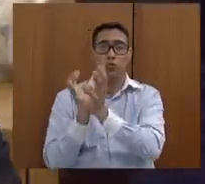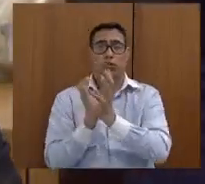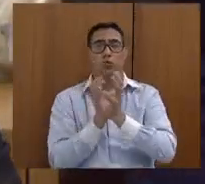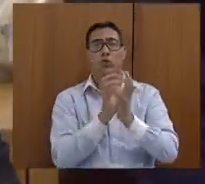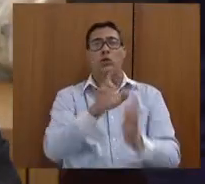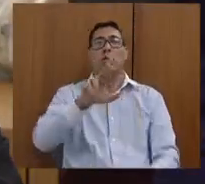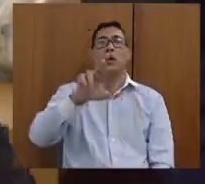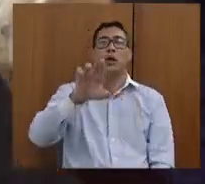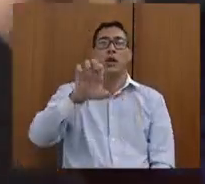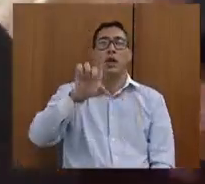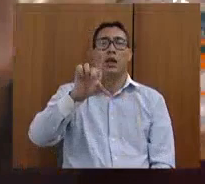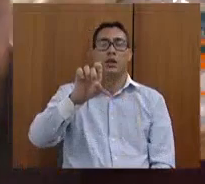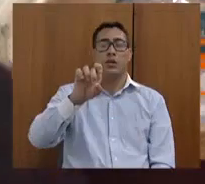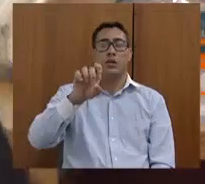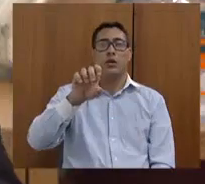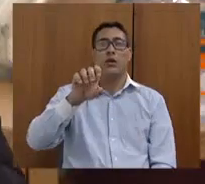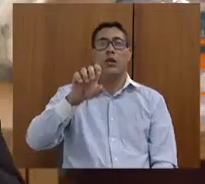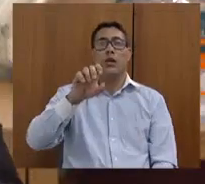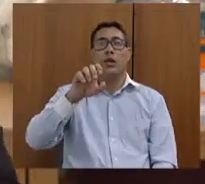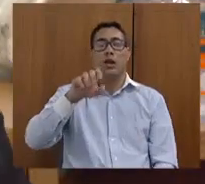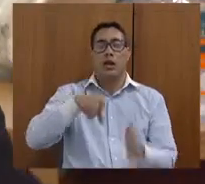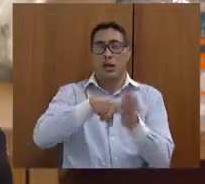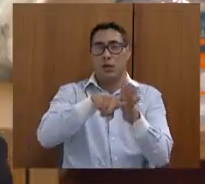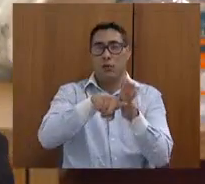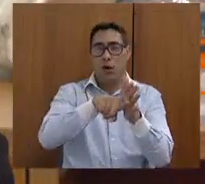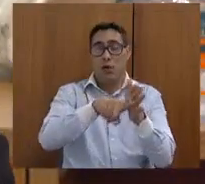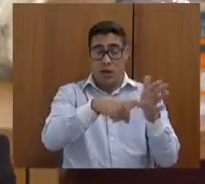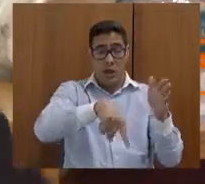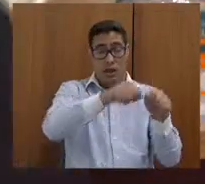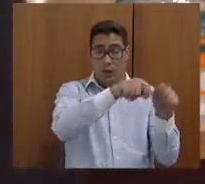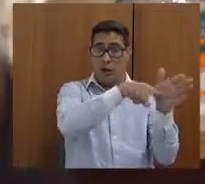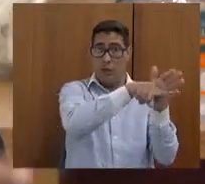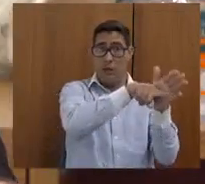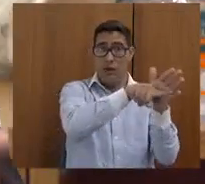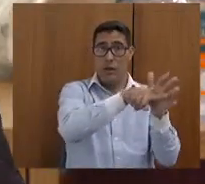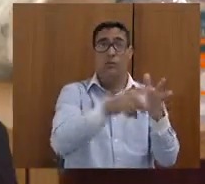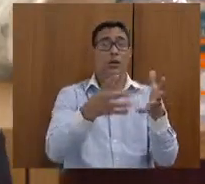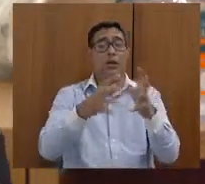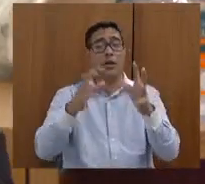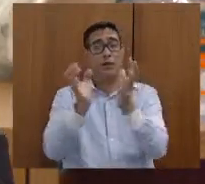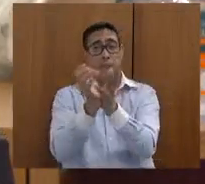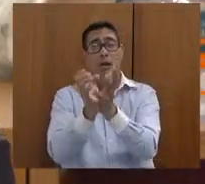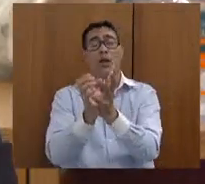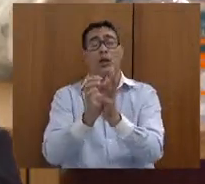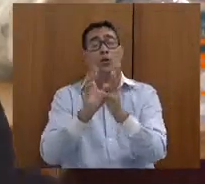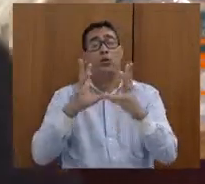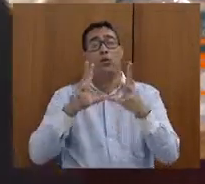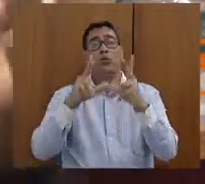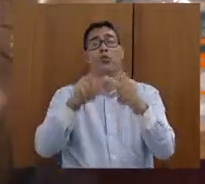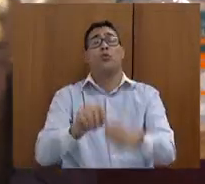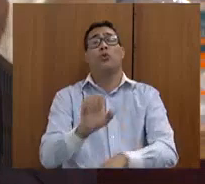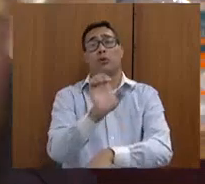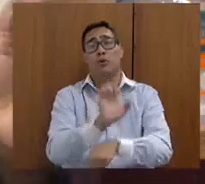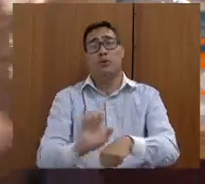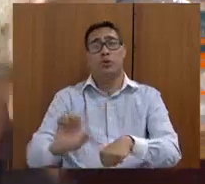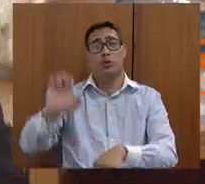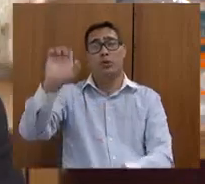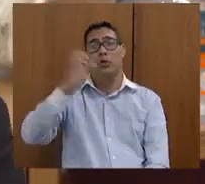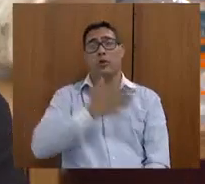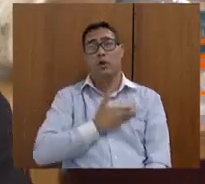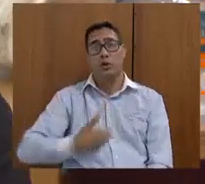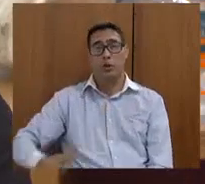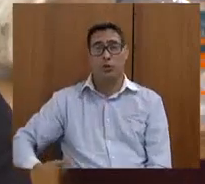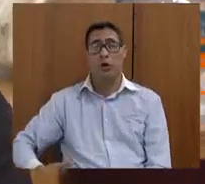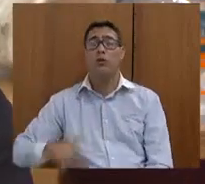rede estadual porque eles fizeram uma pesquisa mas a gente precisa saber é do conjunto da rede estadual onde é que tá essas